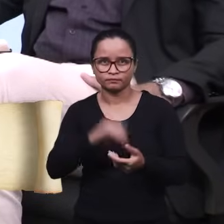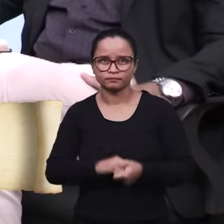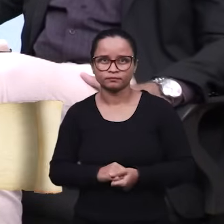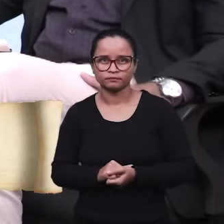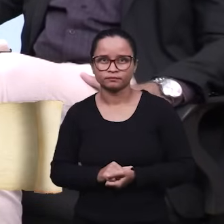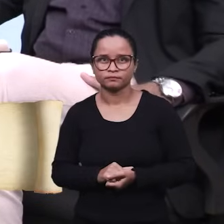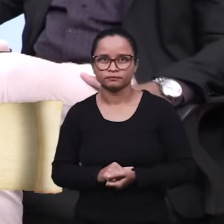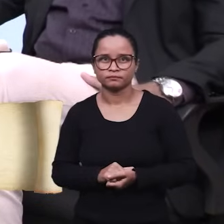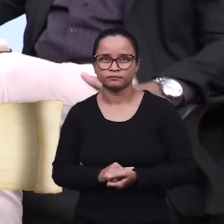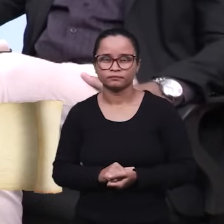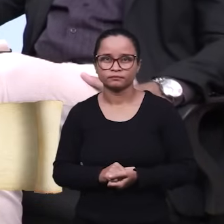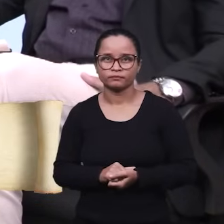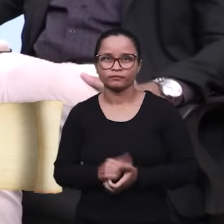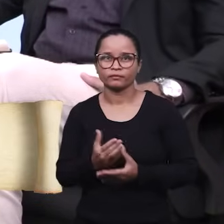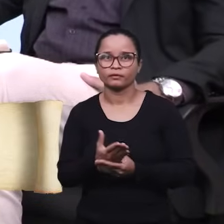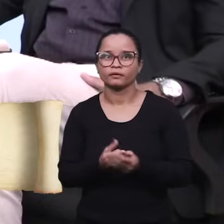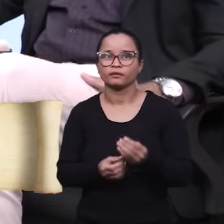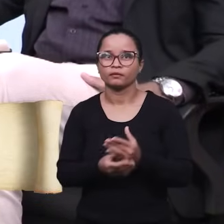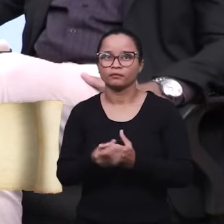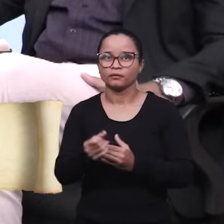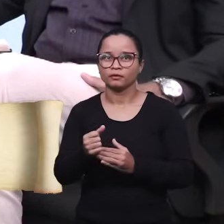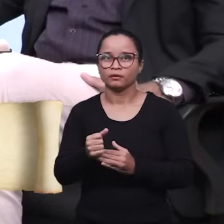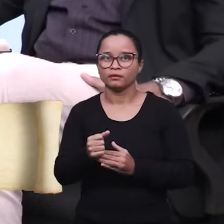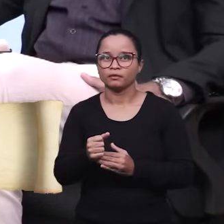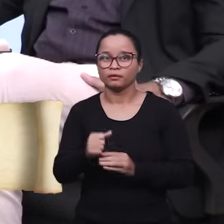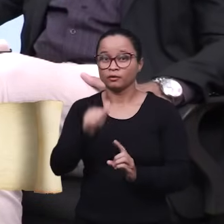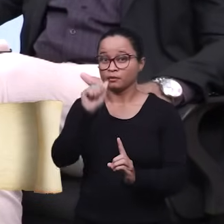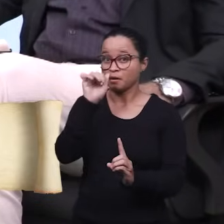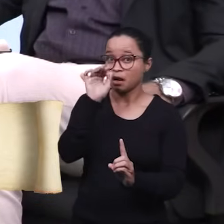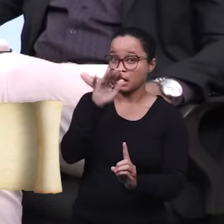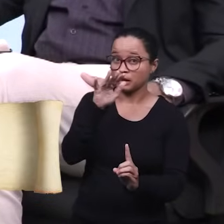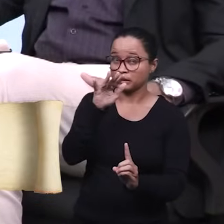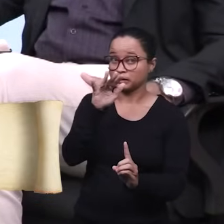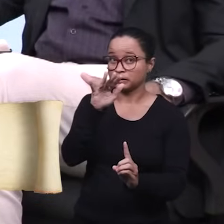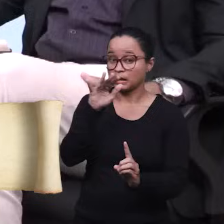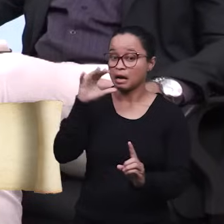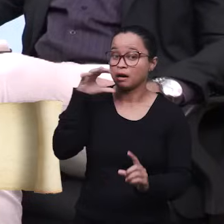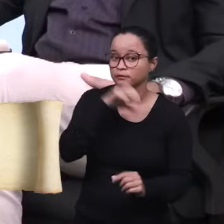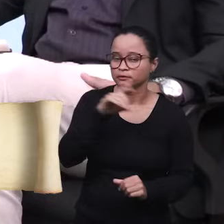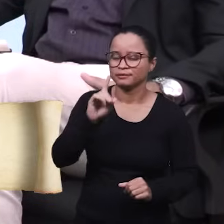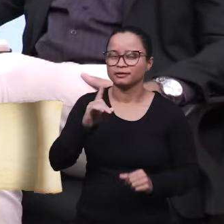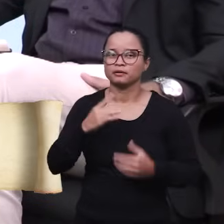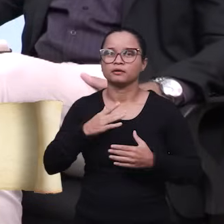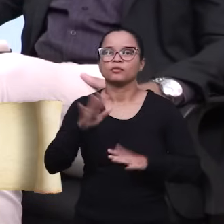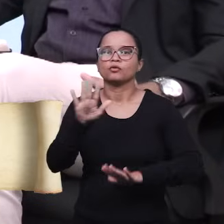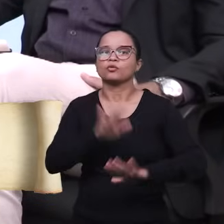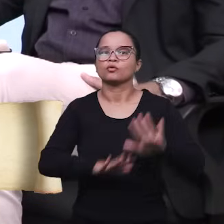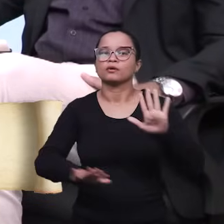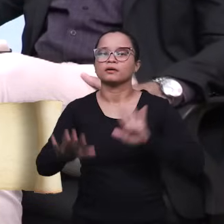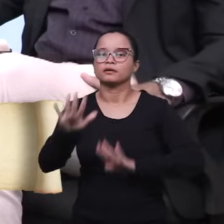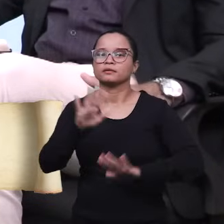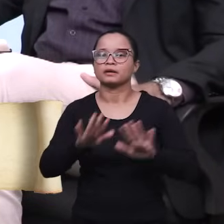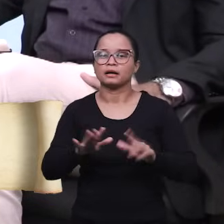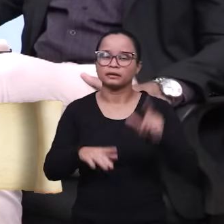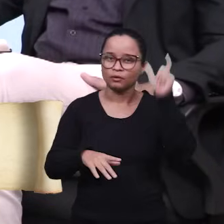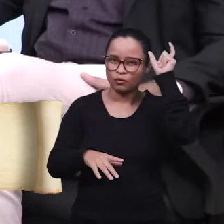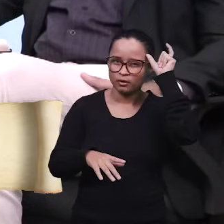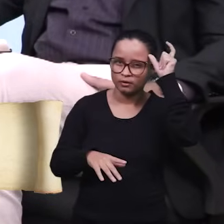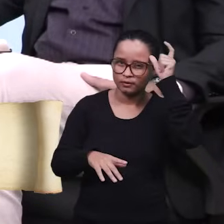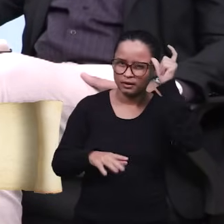mãos precipitadamente. Que nós precisamos ter cuidado. O que fazemos, expulsar